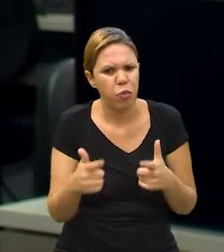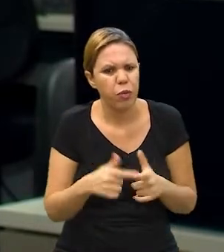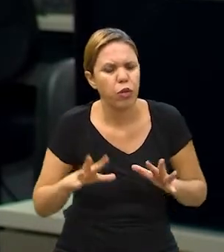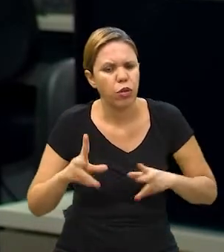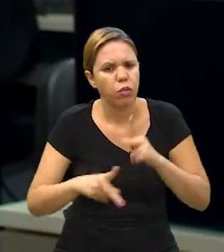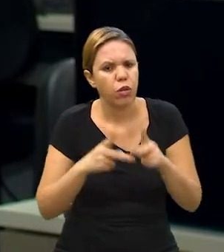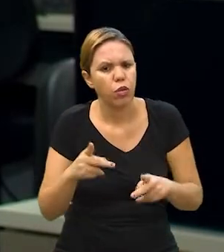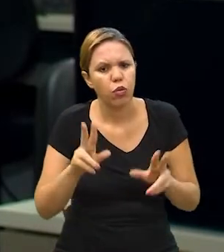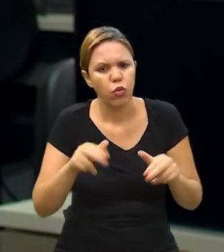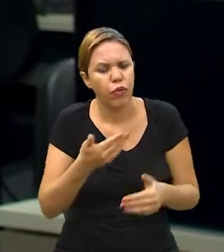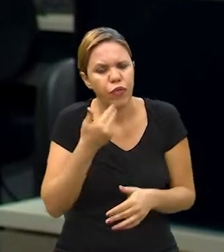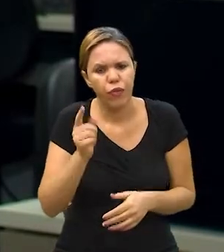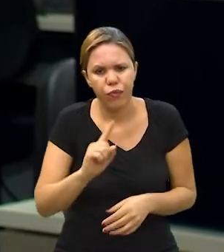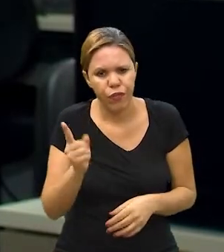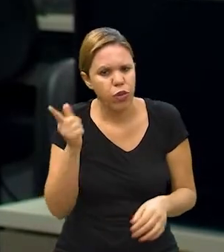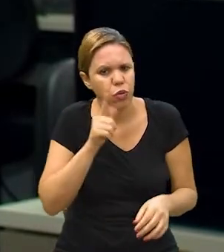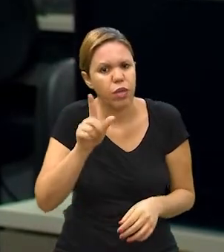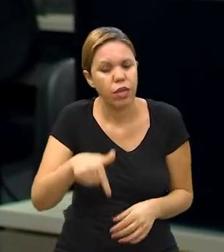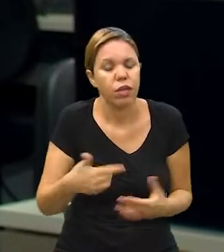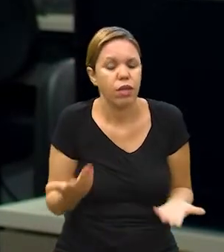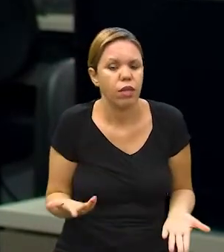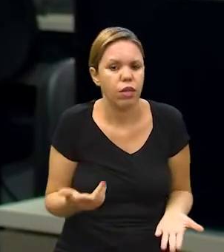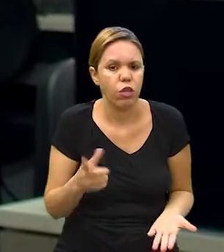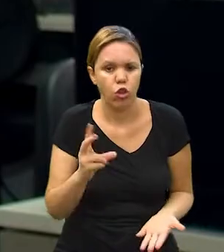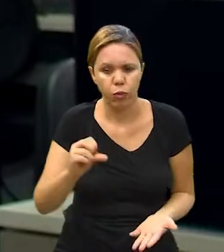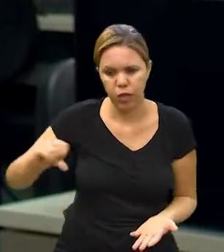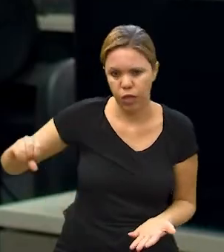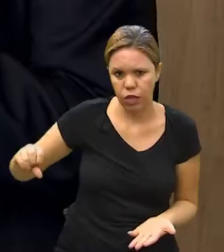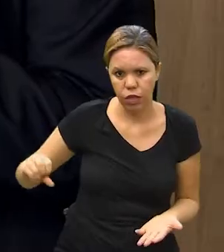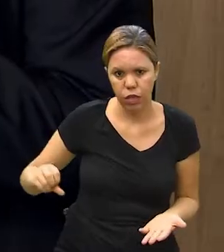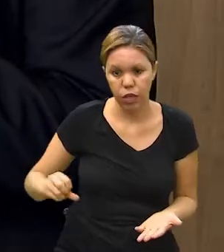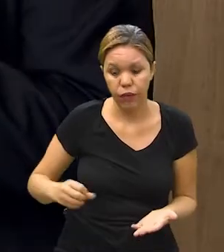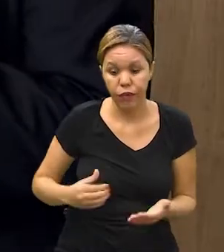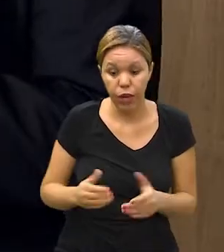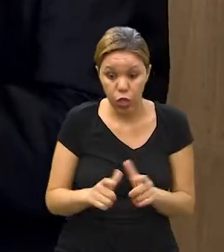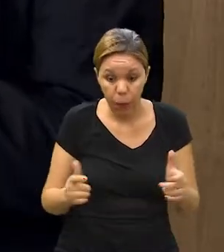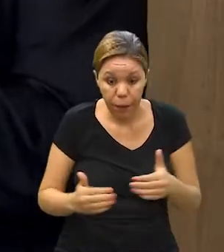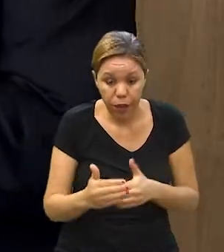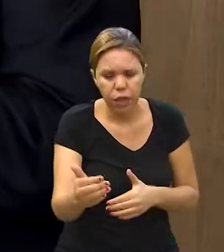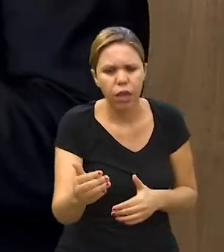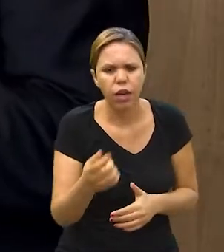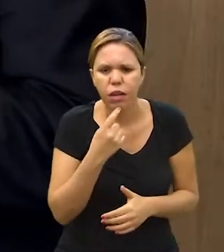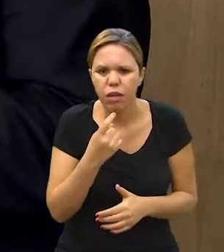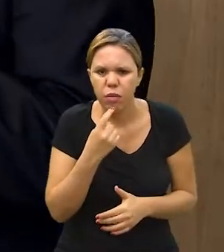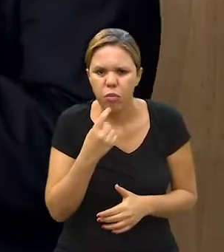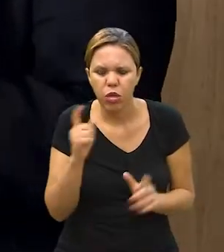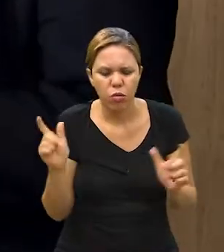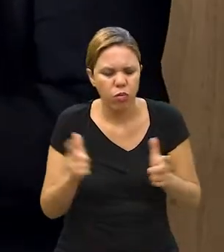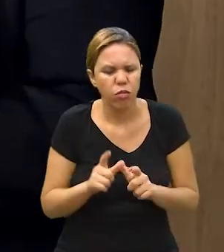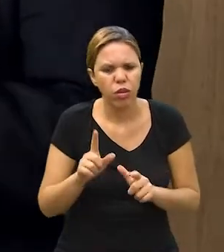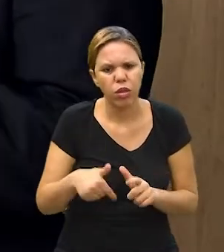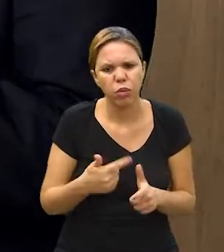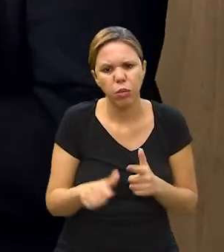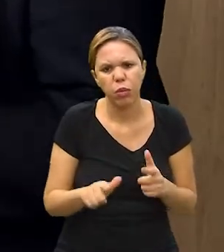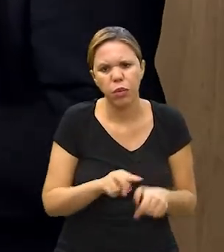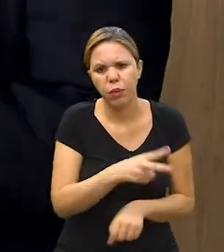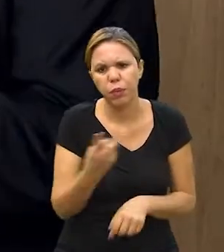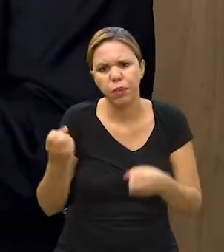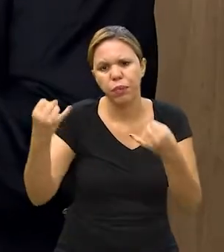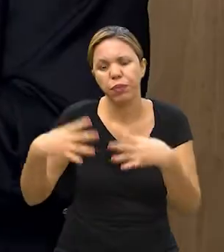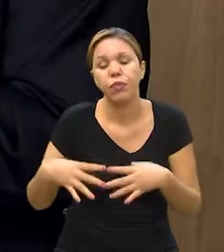mundo sabe que nunca foi fácil conseguir isso, mas em 2019, ao invés de andar para frente, Campinas andou para trás. E isso contradiz o